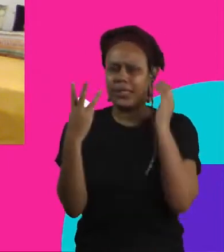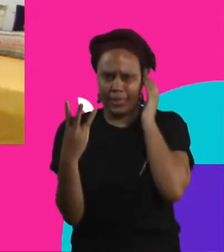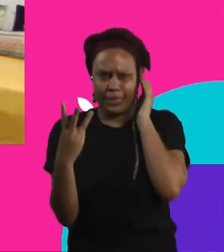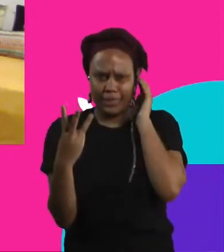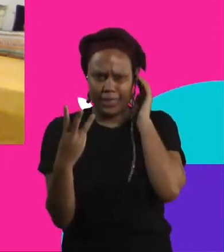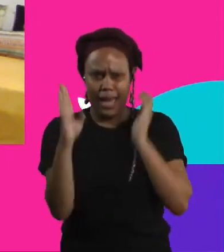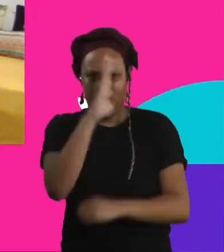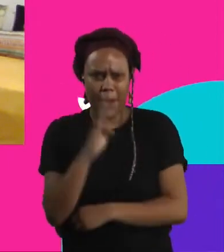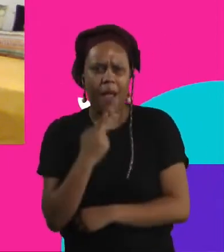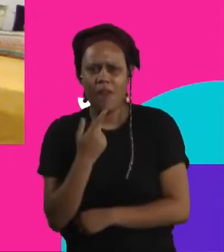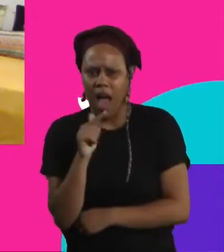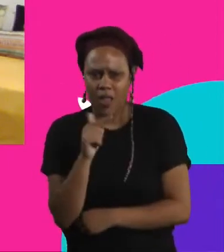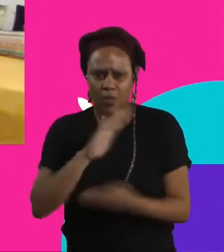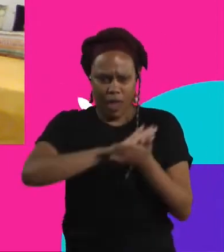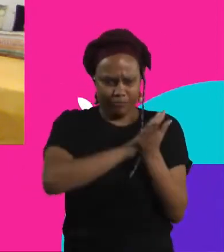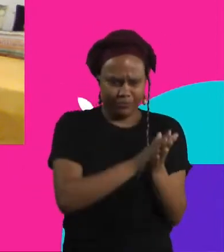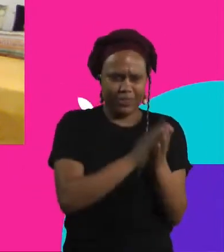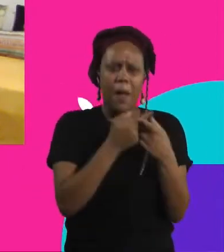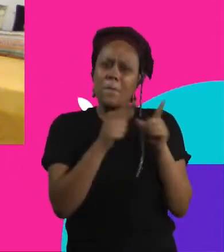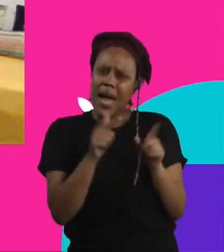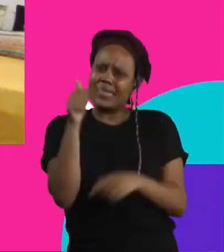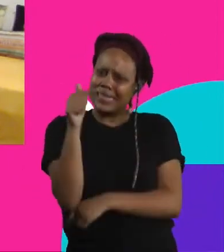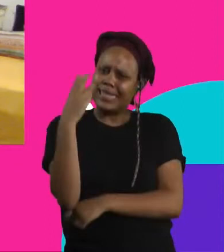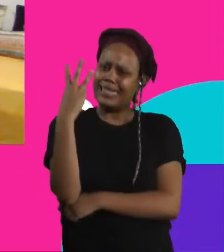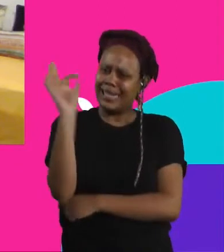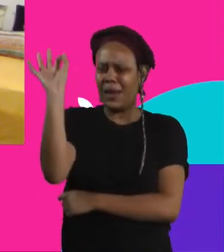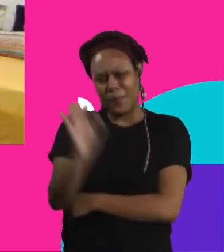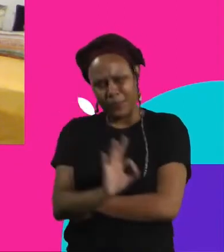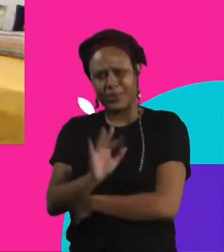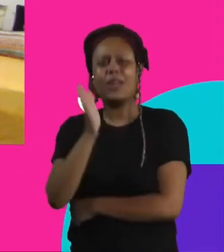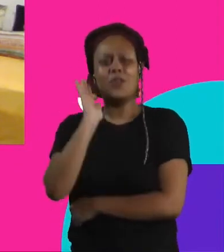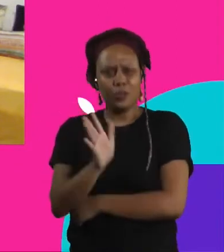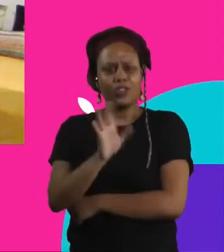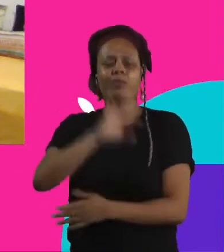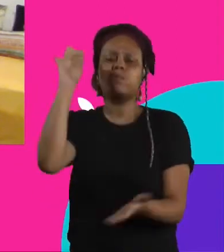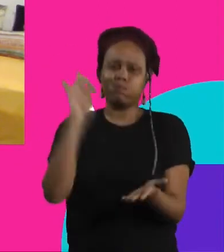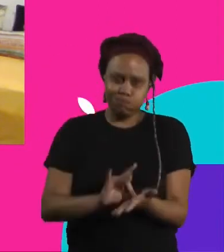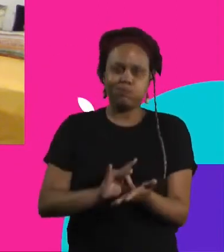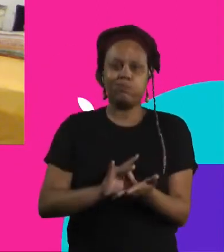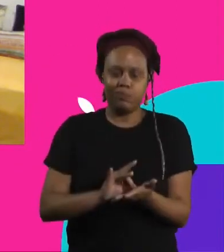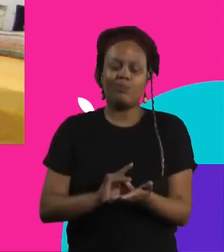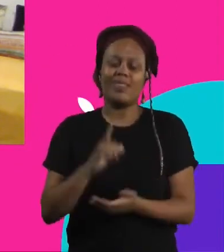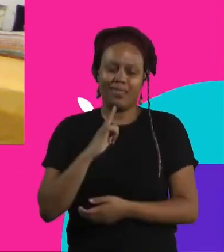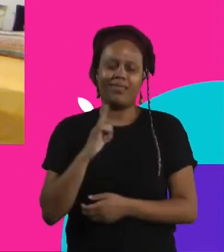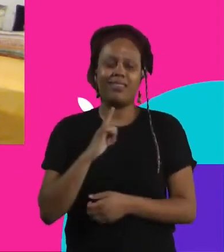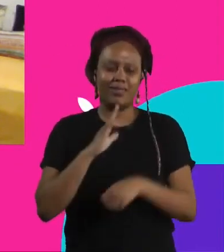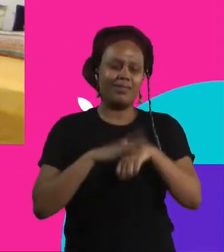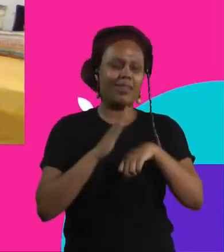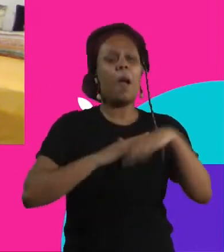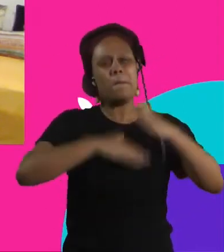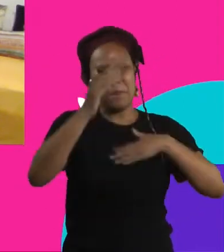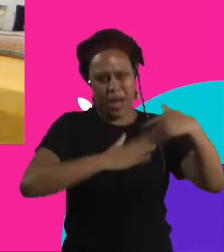tem preconceito. No entanto, 73% das pessoas já afirmaram ter tido, né, comportamento